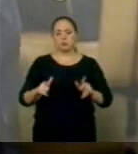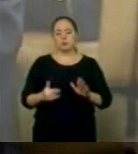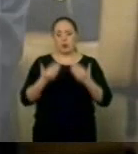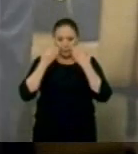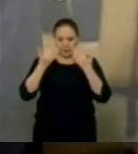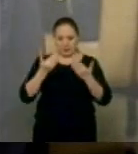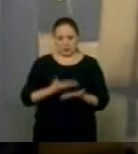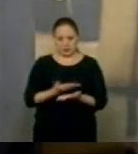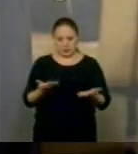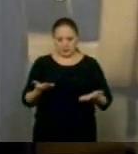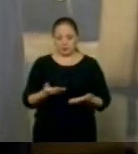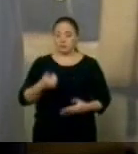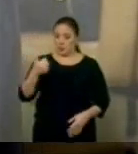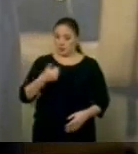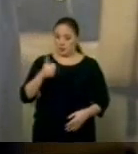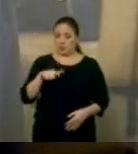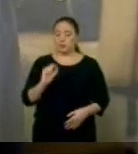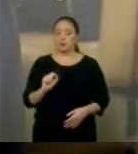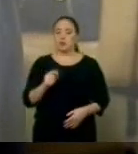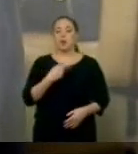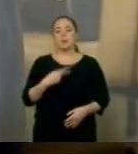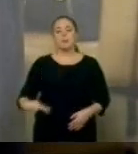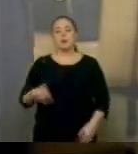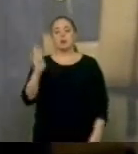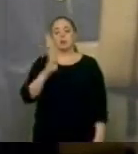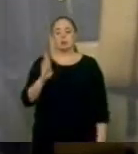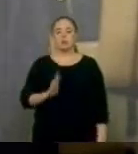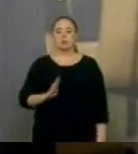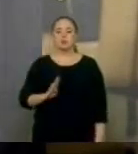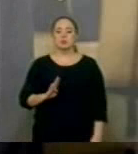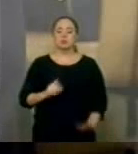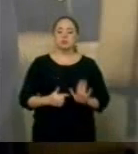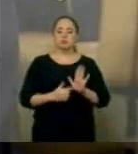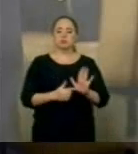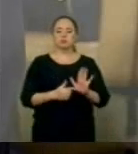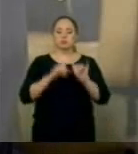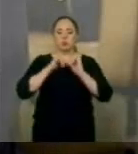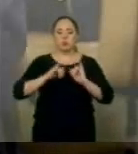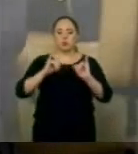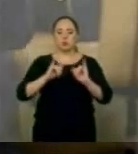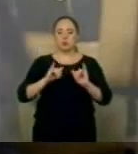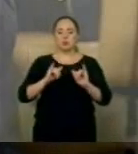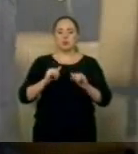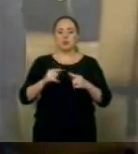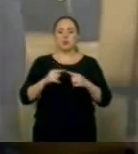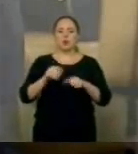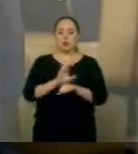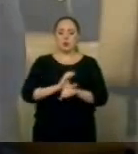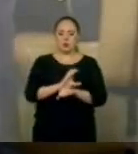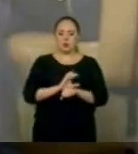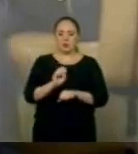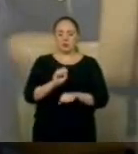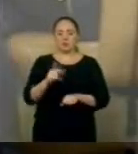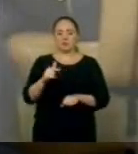autos. A primeira delas, em que o presidente da República expressamente se manifesta pela constitucionalidade sem